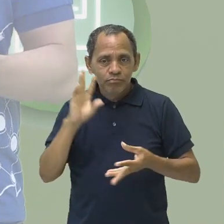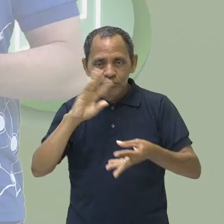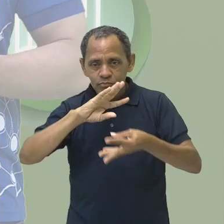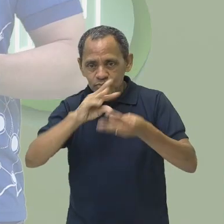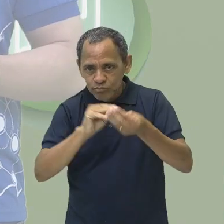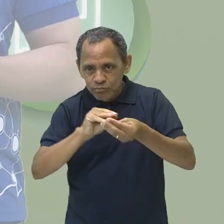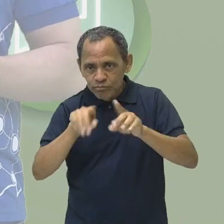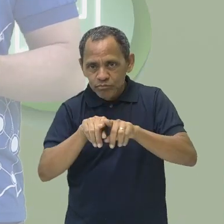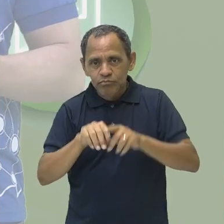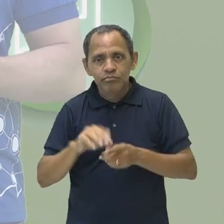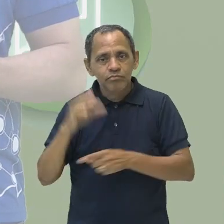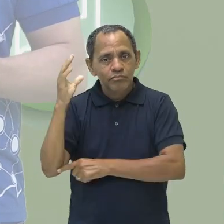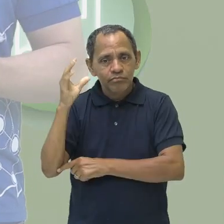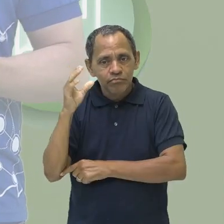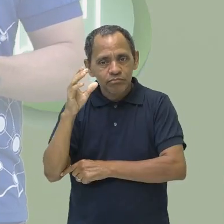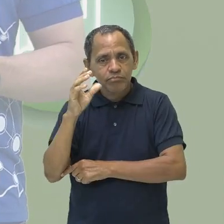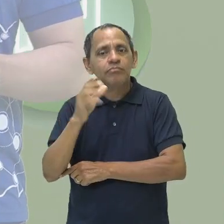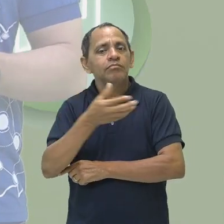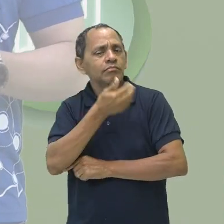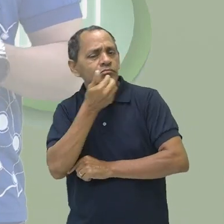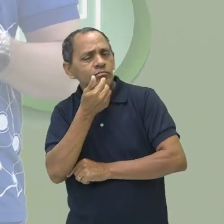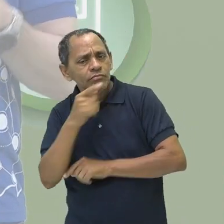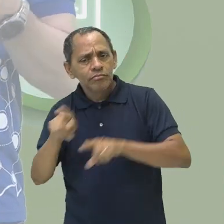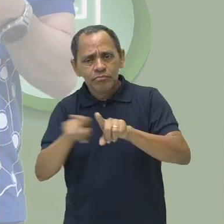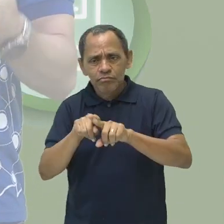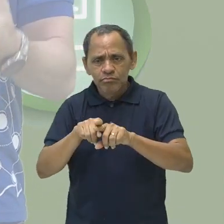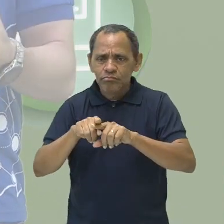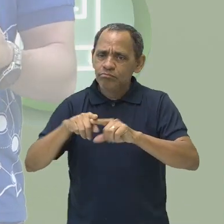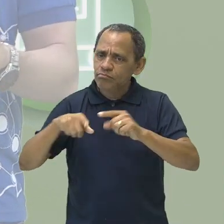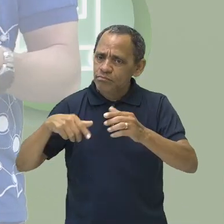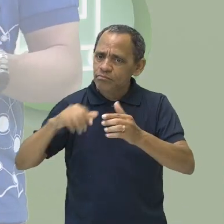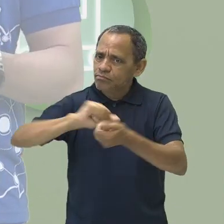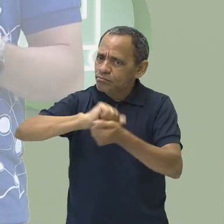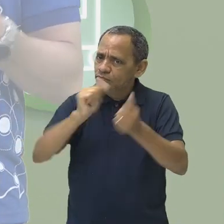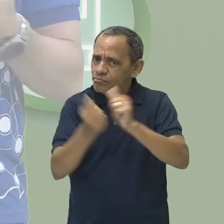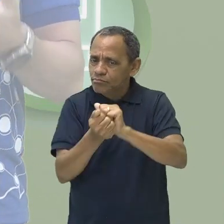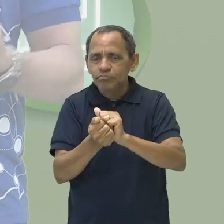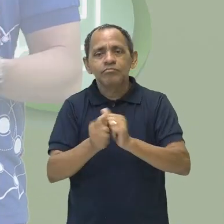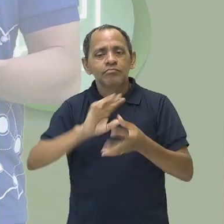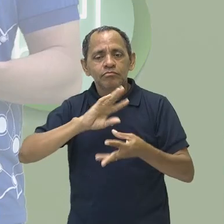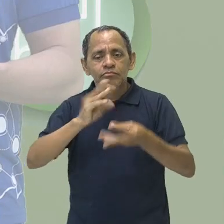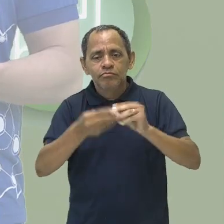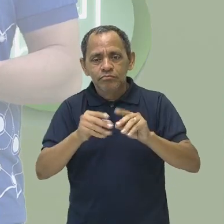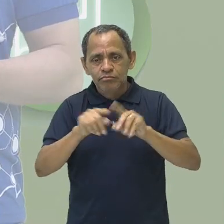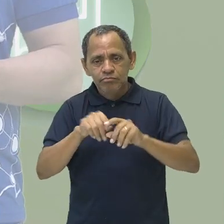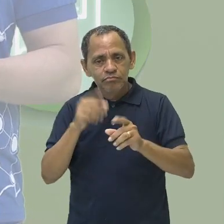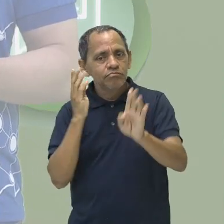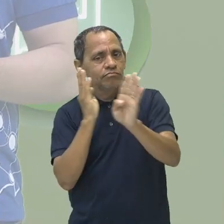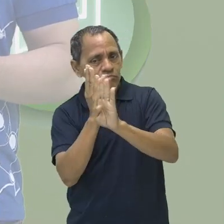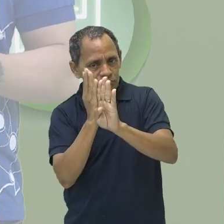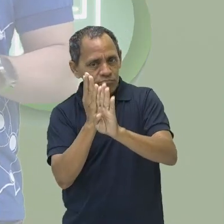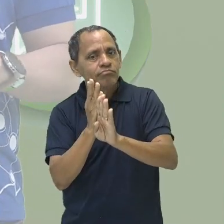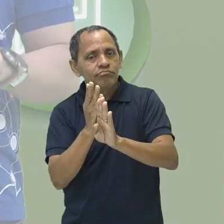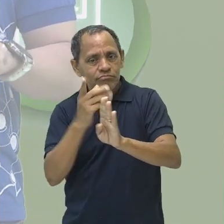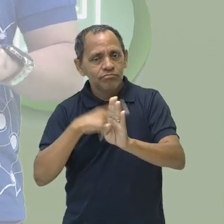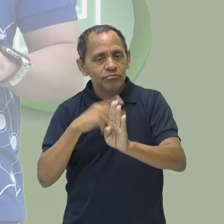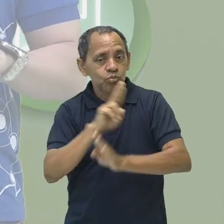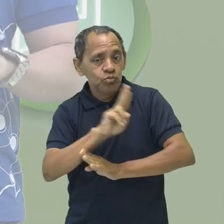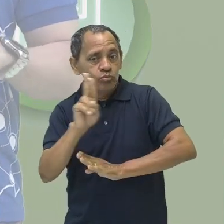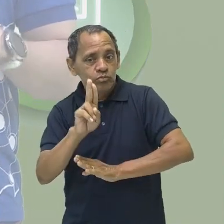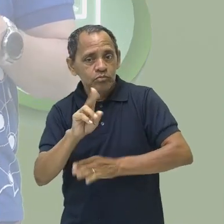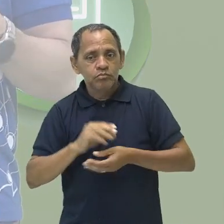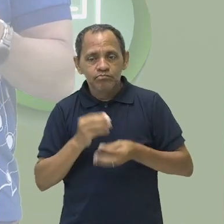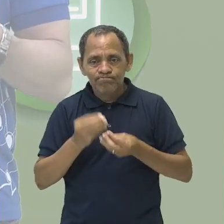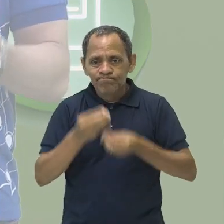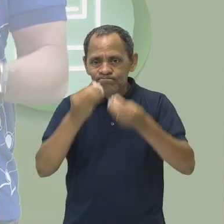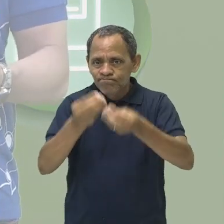se aprimorando ao longo do tempo. E os compostos foram sendo descobertos e foram dados nomes. Só que,